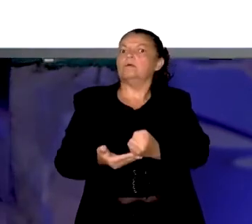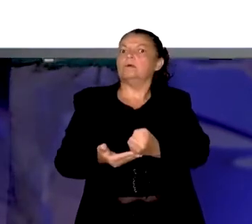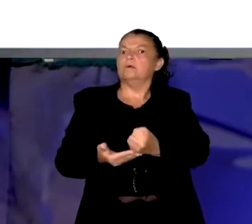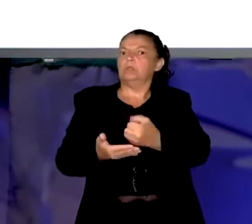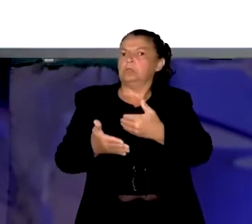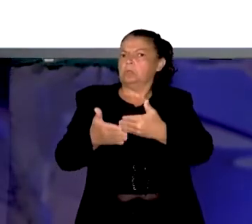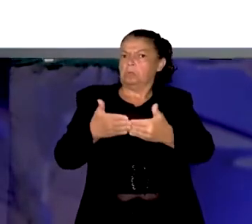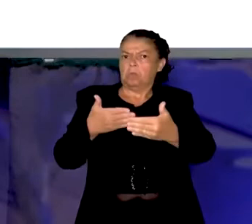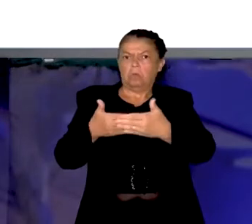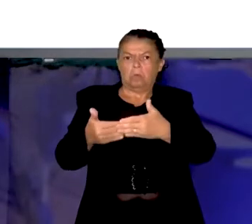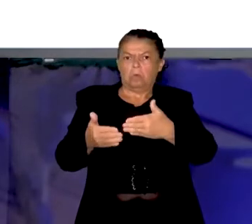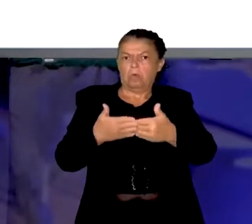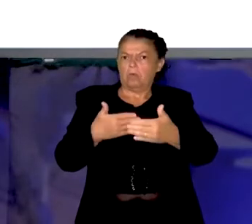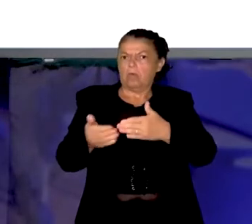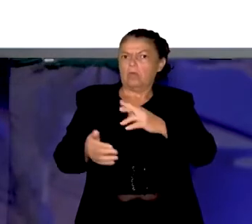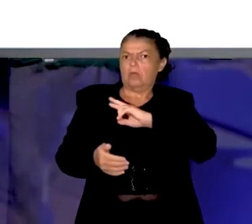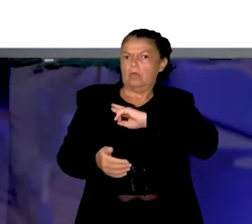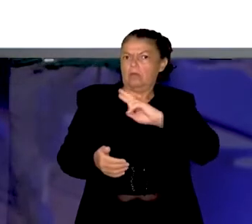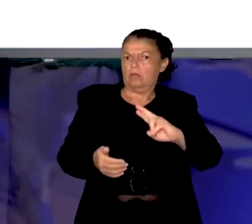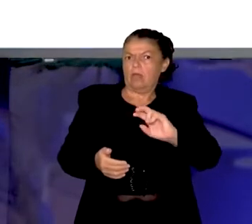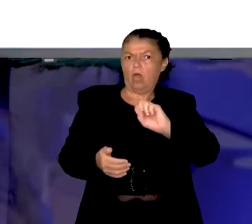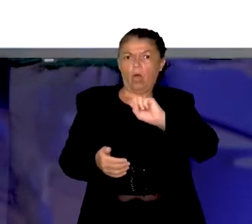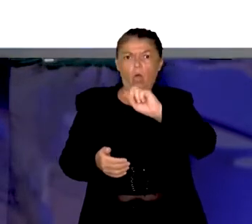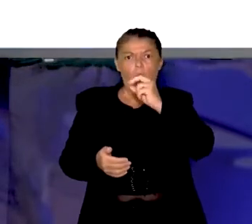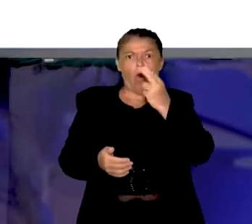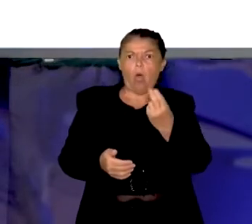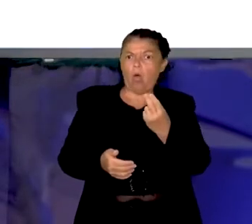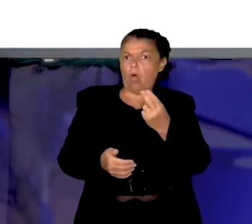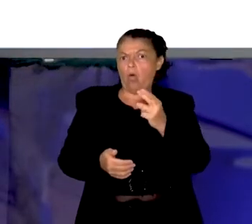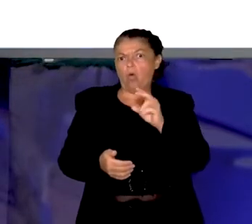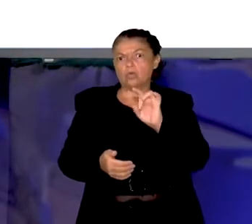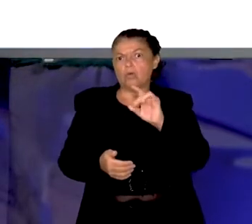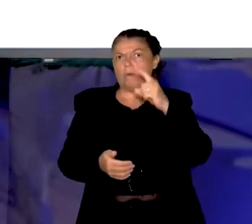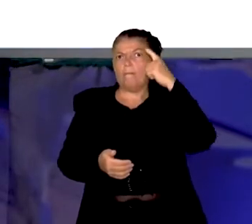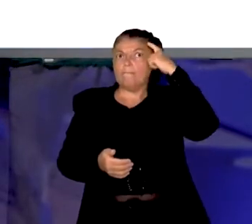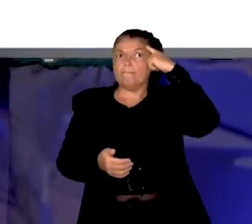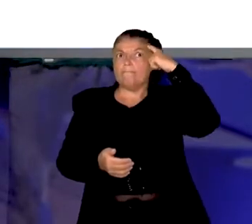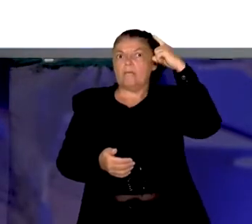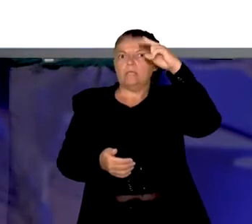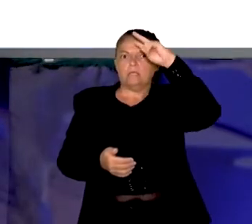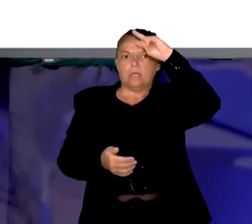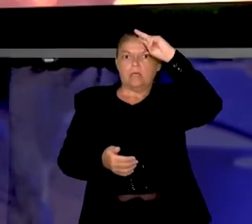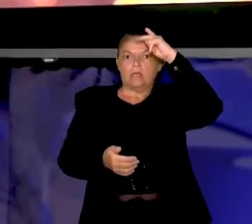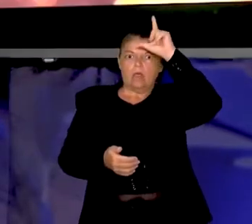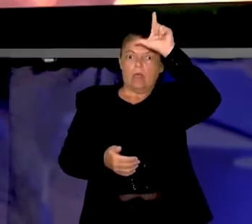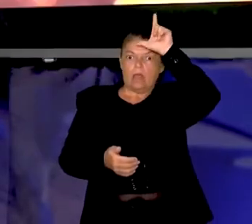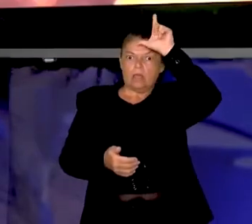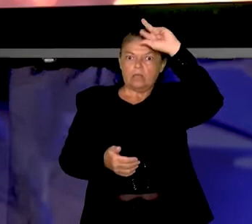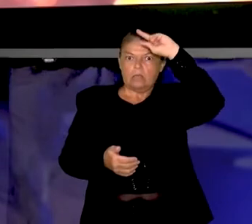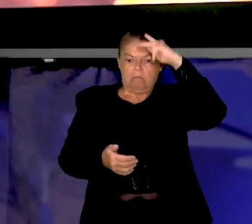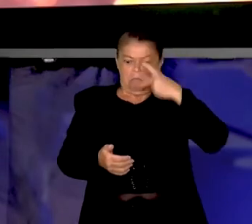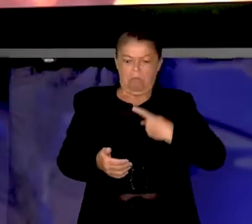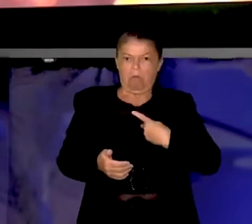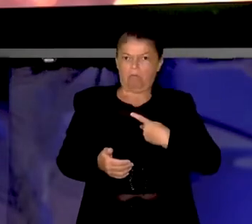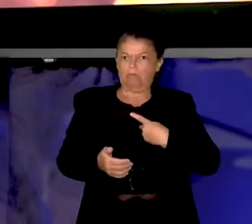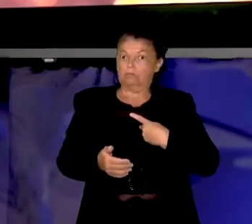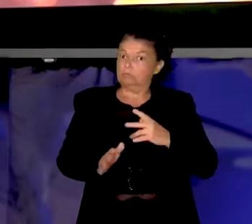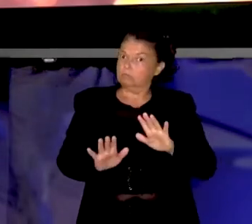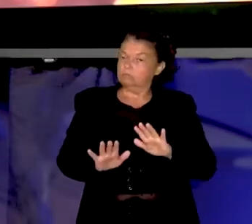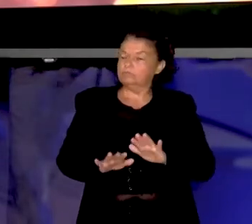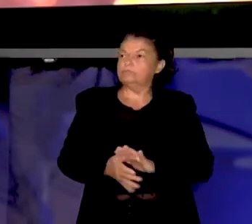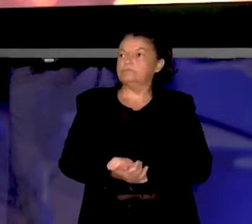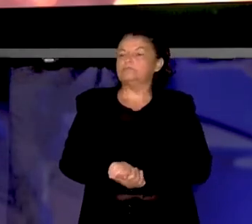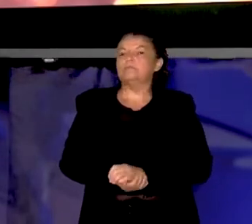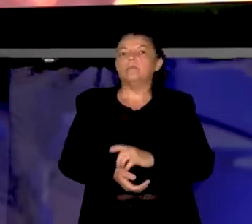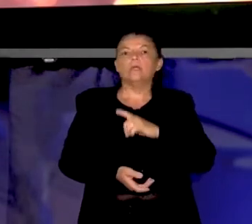religião? Ou só pensa apenas nele? Bom, uma questão para a gente pensar. Mas vamos seguindo aqui. Como disse,